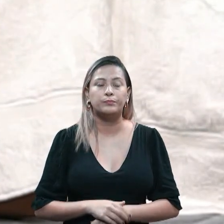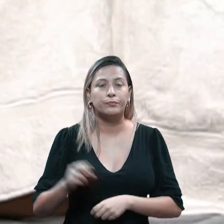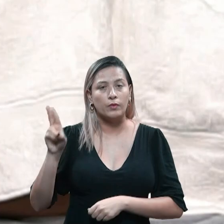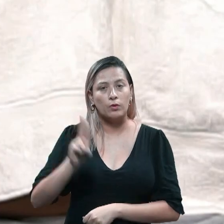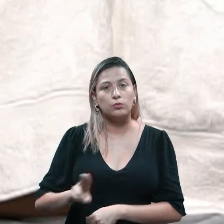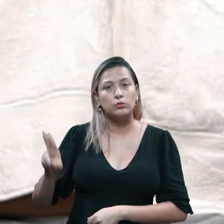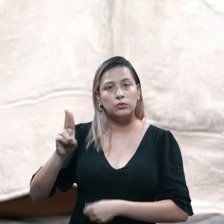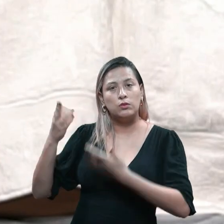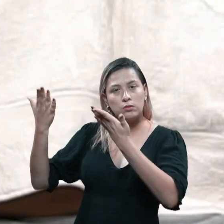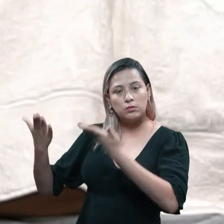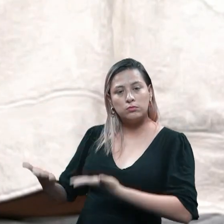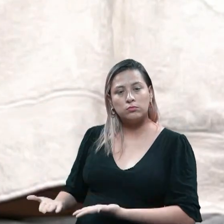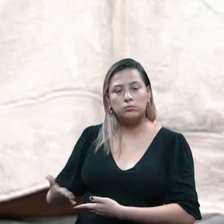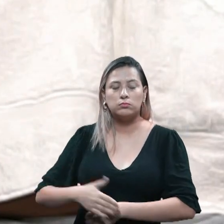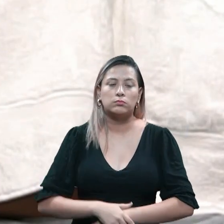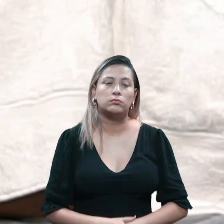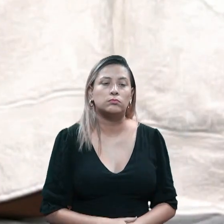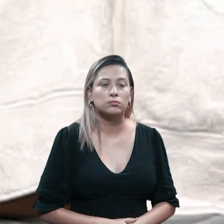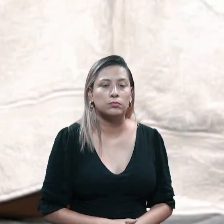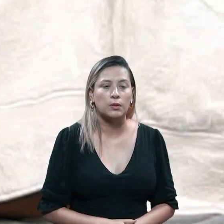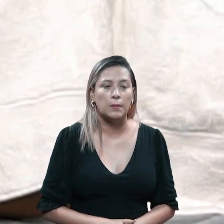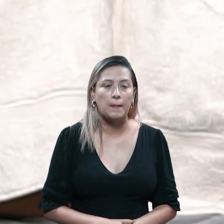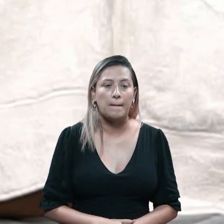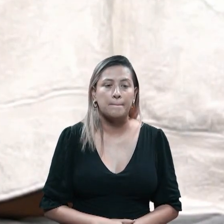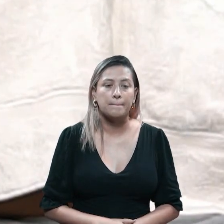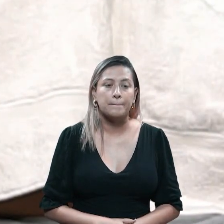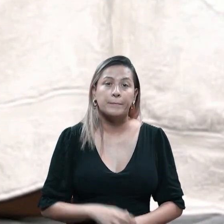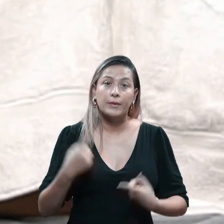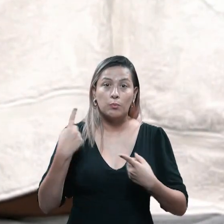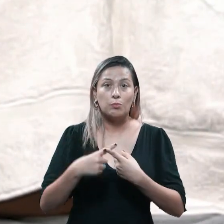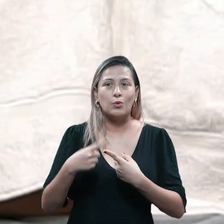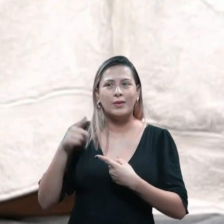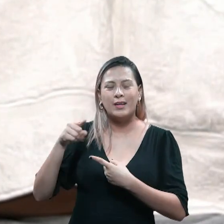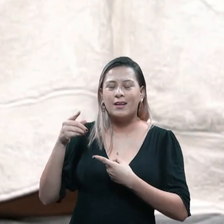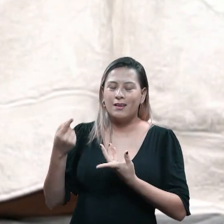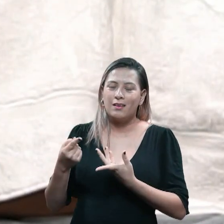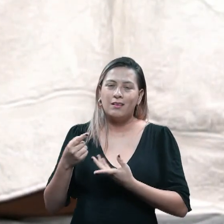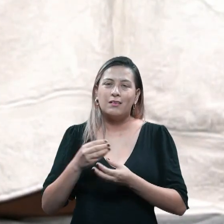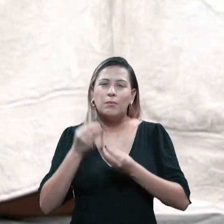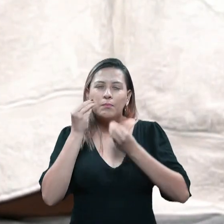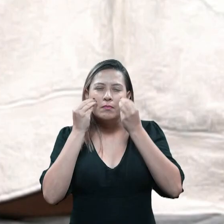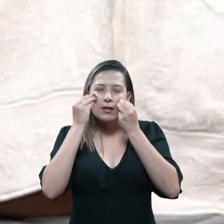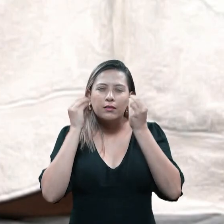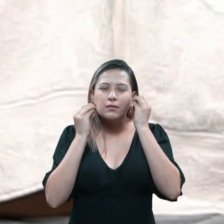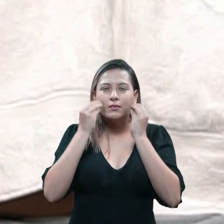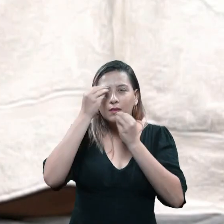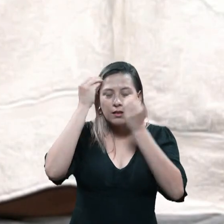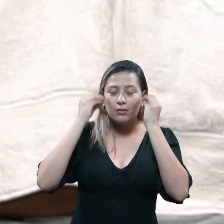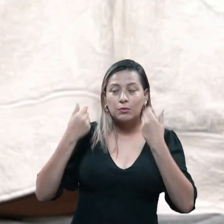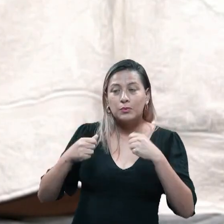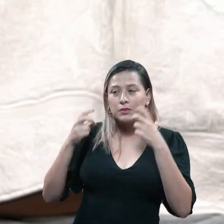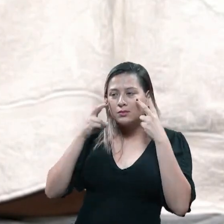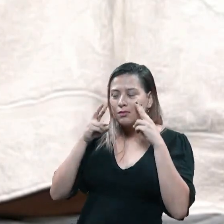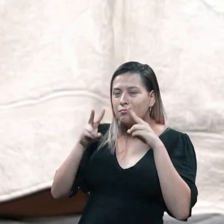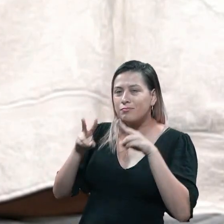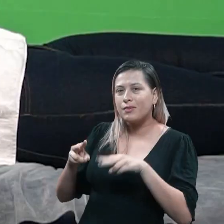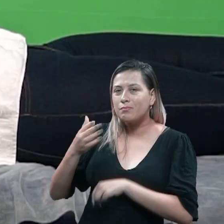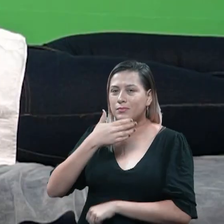produto de limpeza em toda a face, porque ela está maquiada e a gente vai precisar visualizar essa